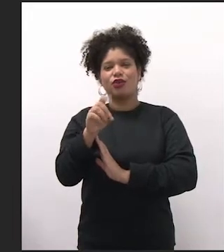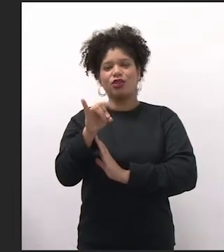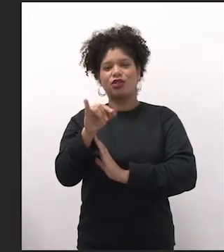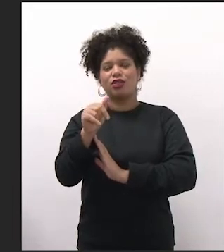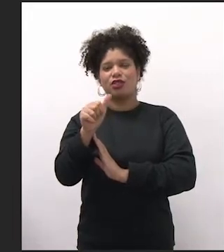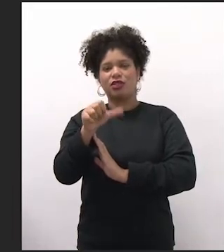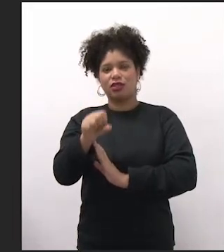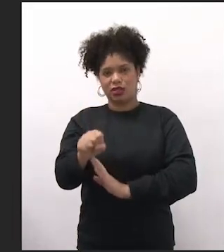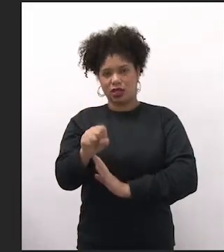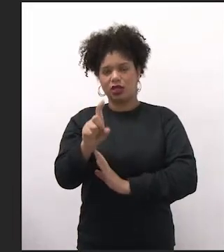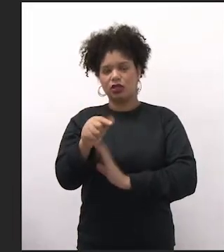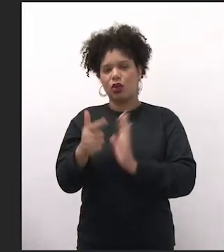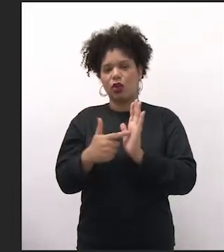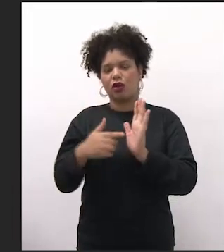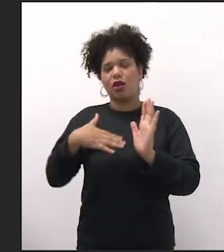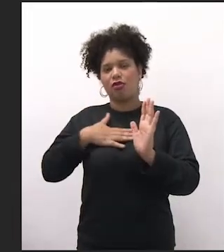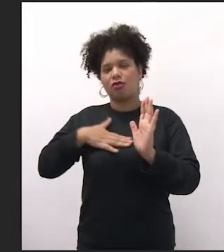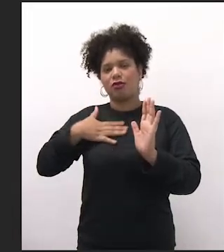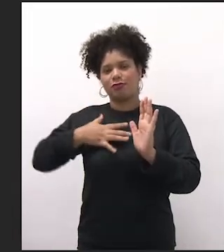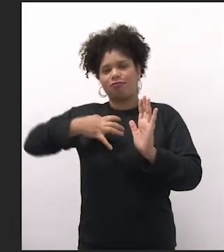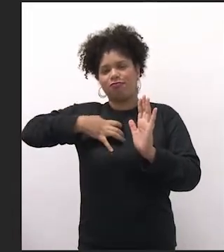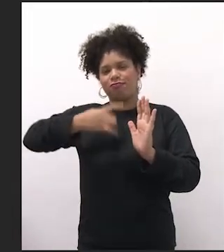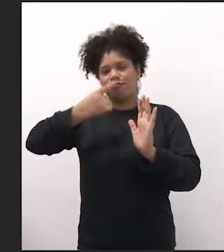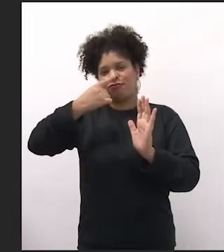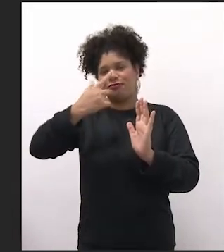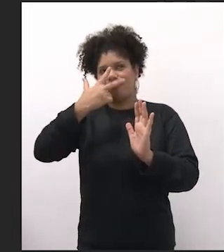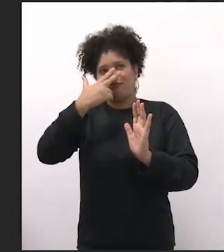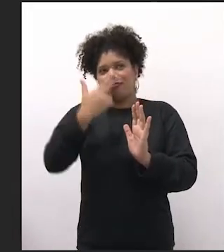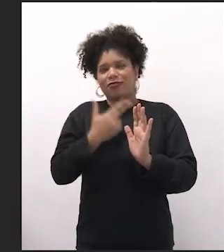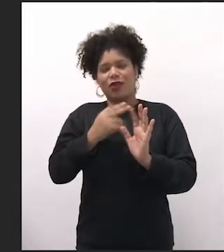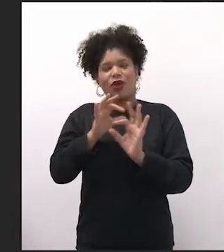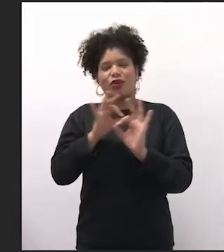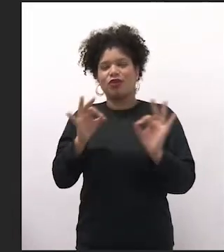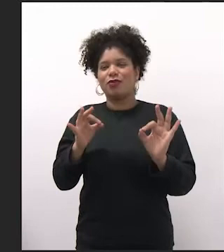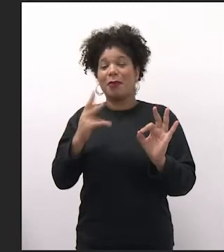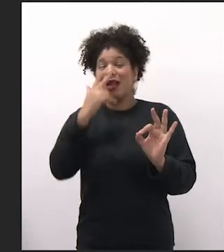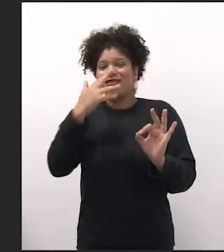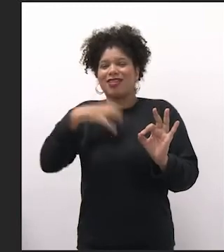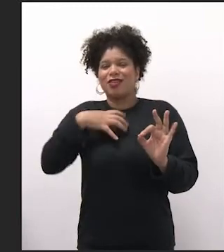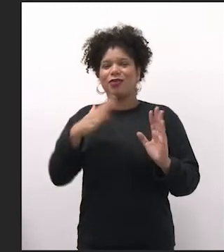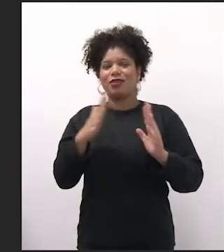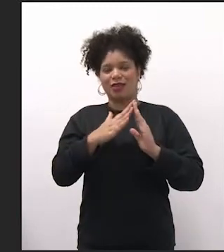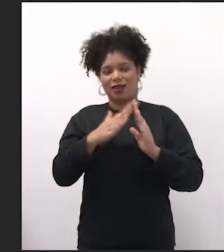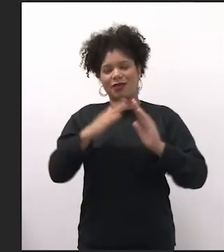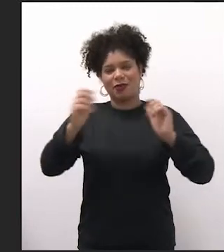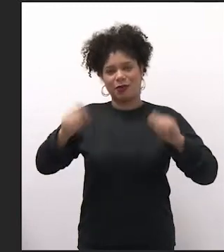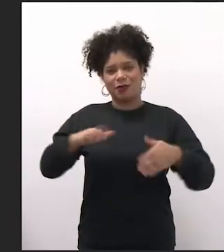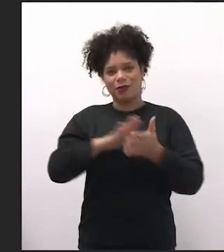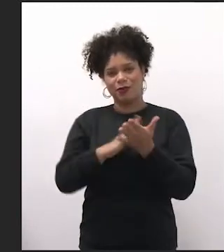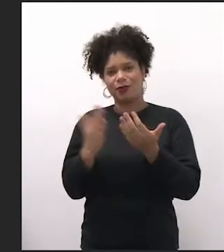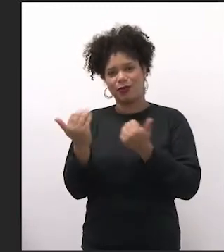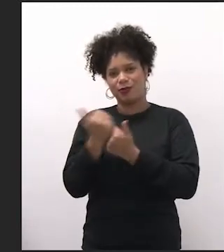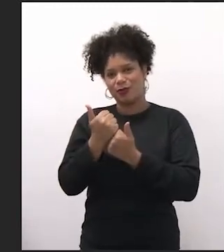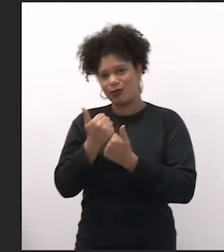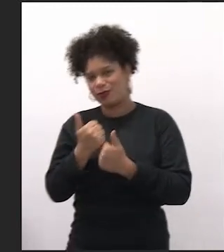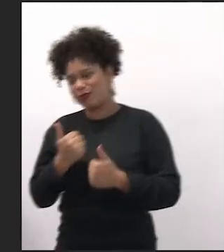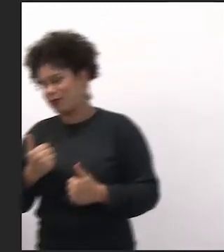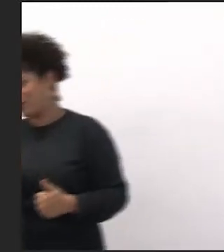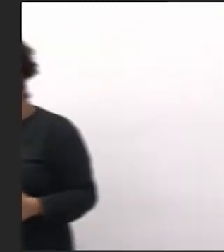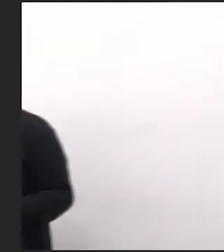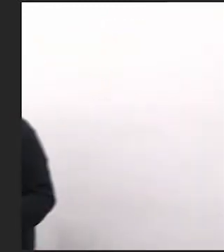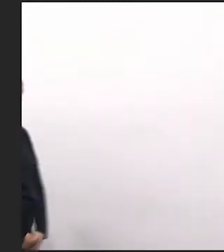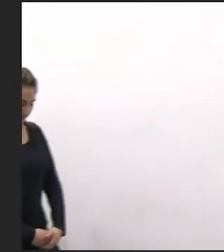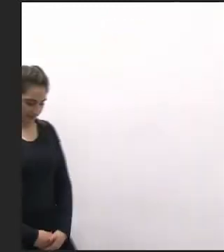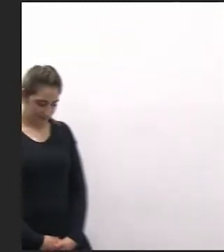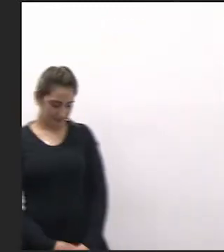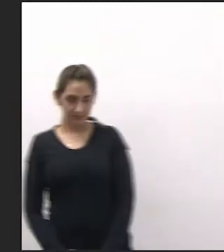dos Dias, a gente se sente recebendo uma correspondência de casa. E quem já saiu da terra onde nasceu, da terra natal, sabe o